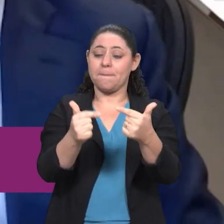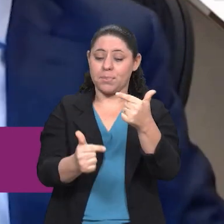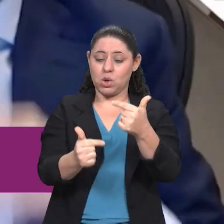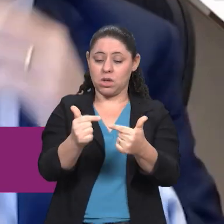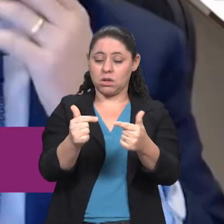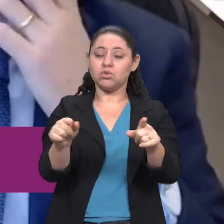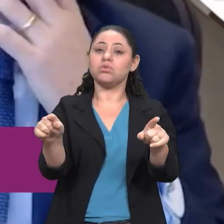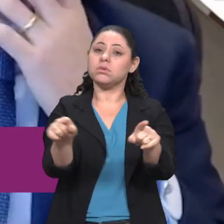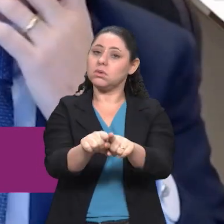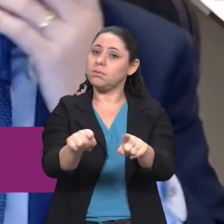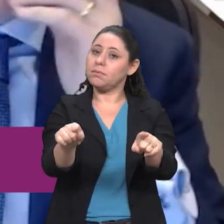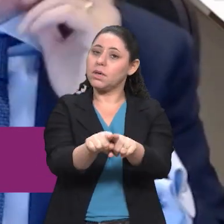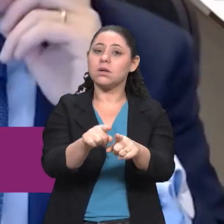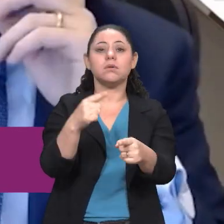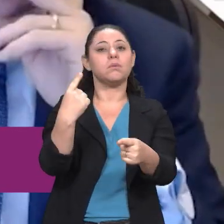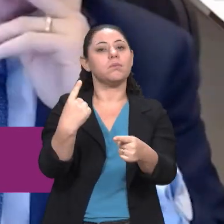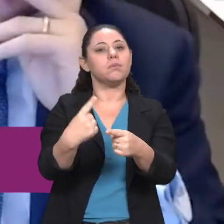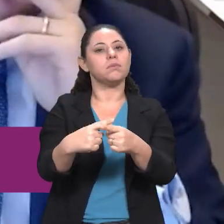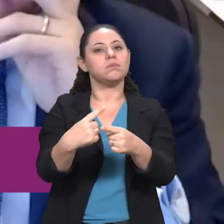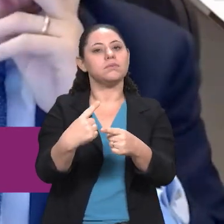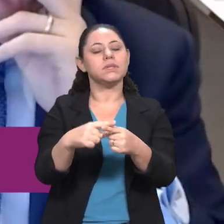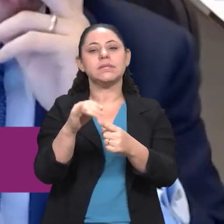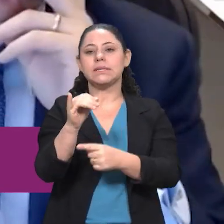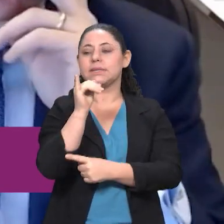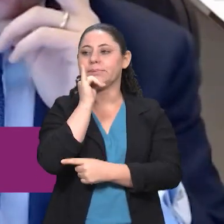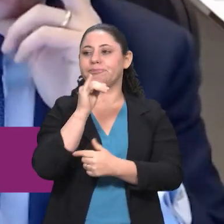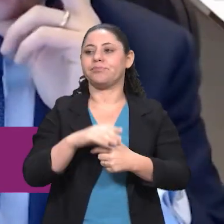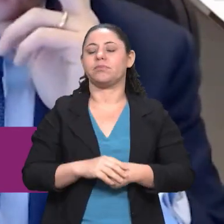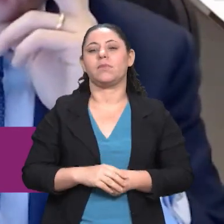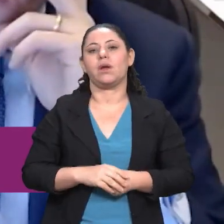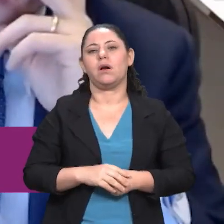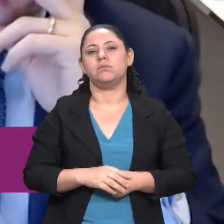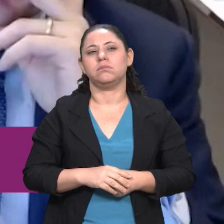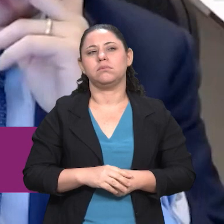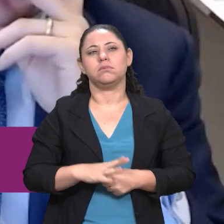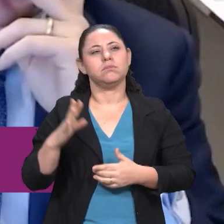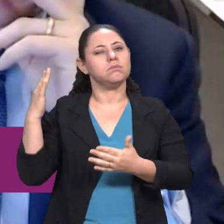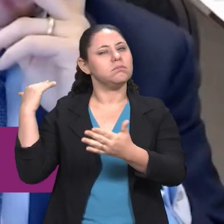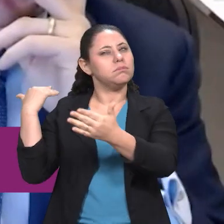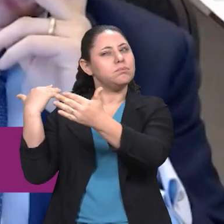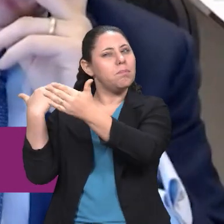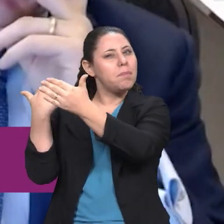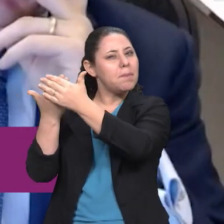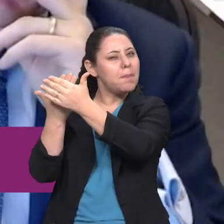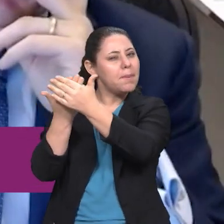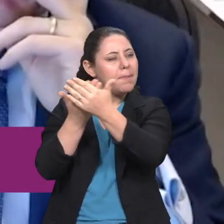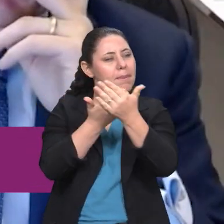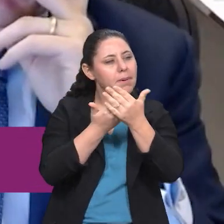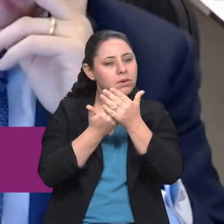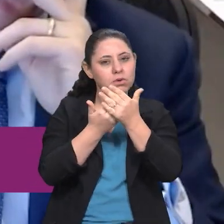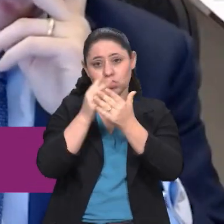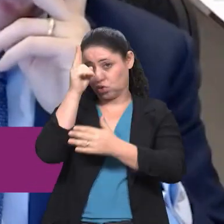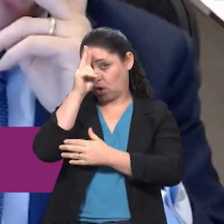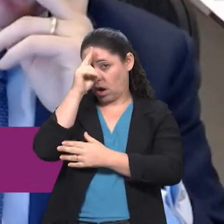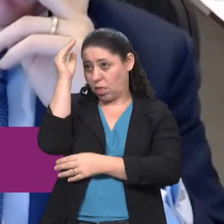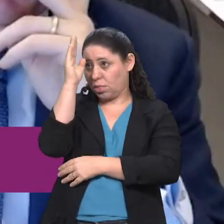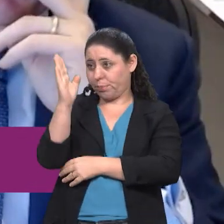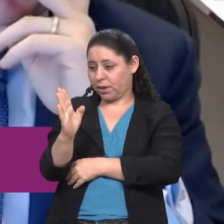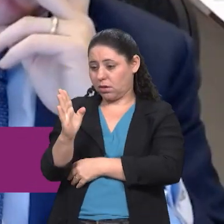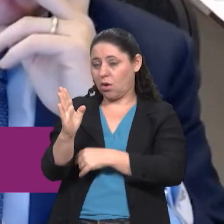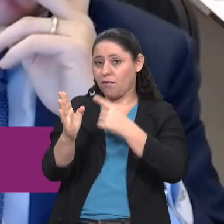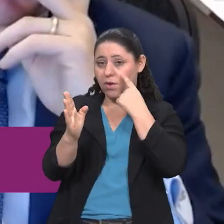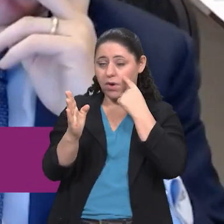político também, porque se a gente for pegar com base em toda a história do Brasil, a